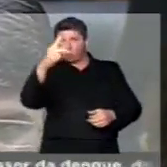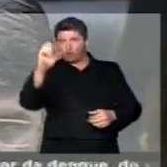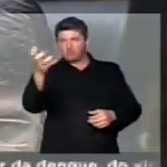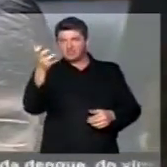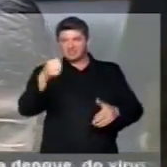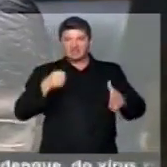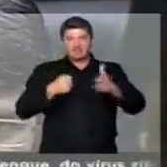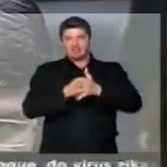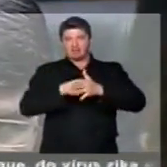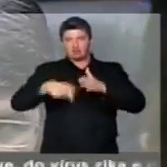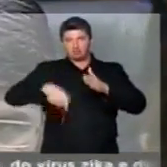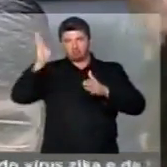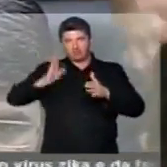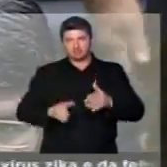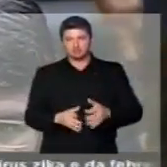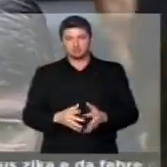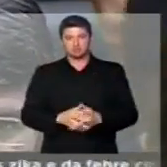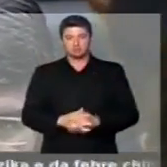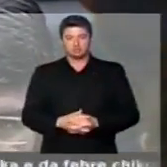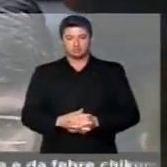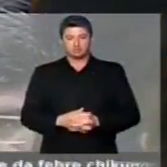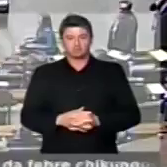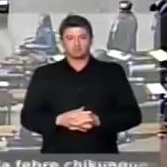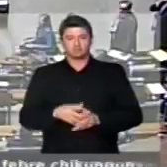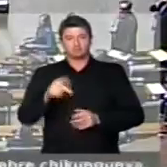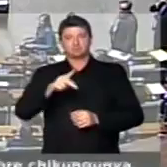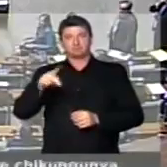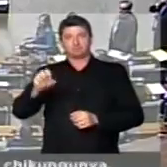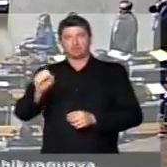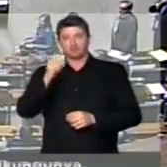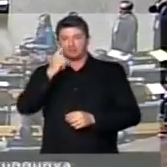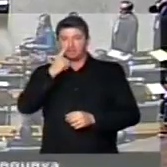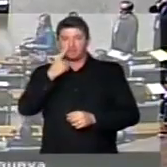que querem dar no nosso país. PPS.